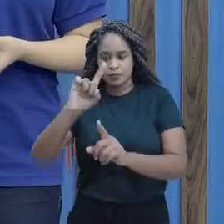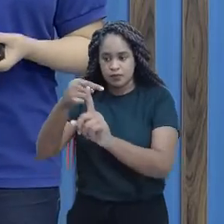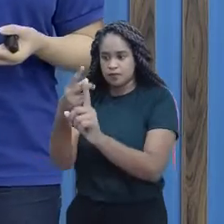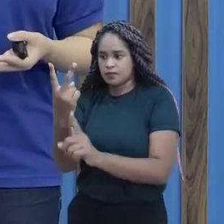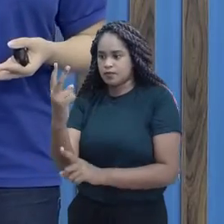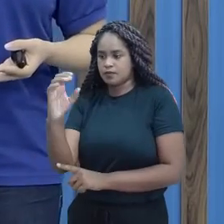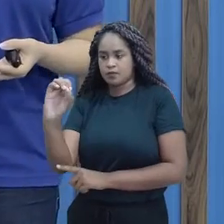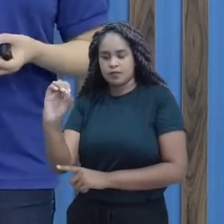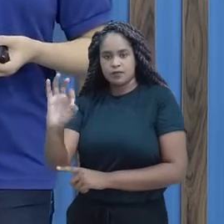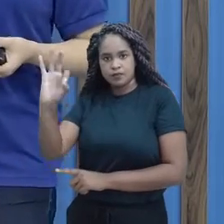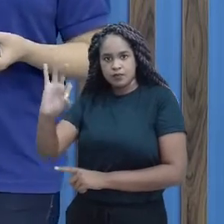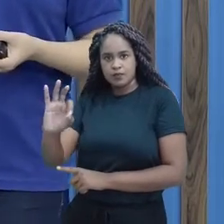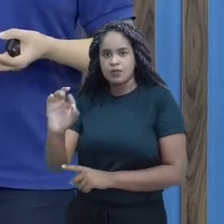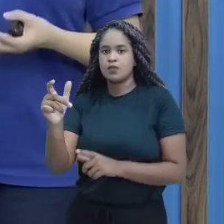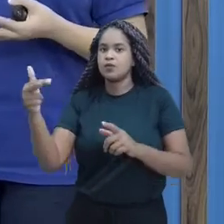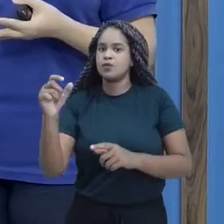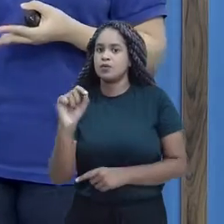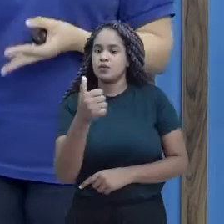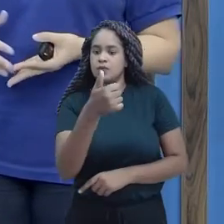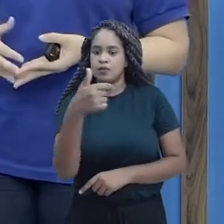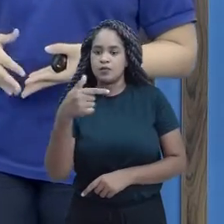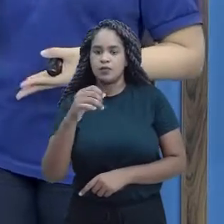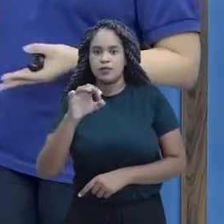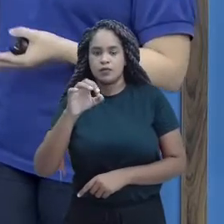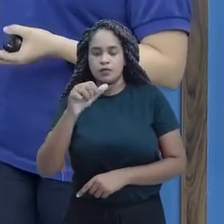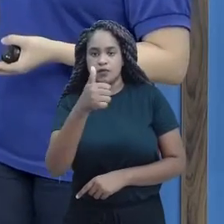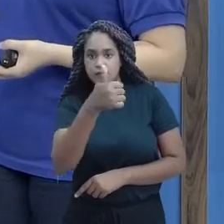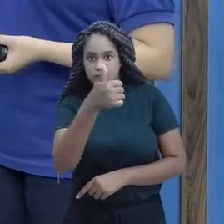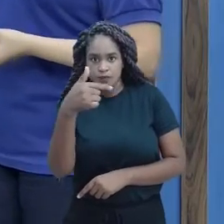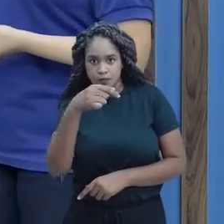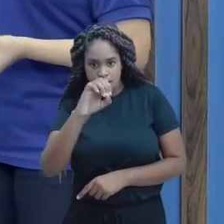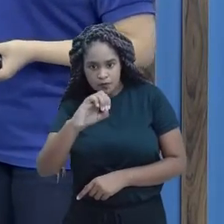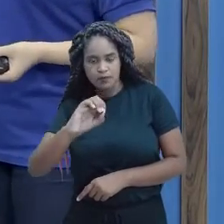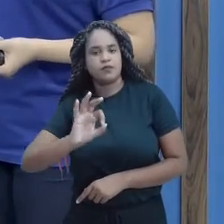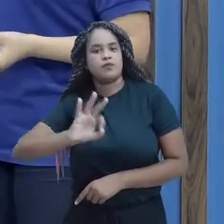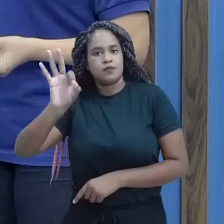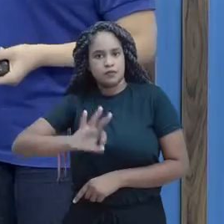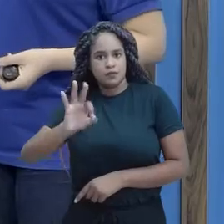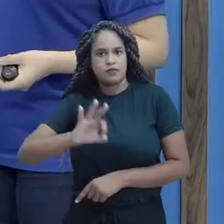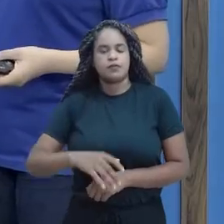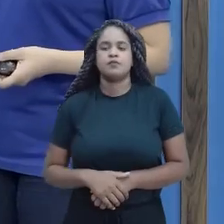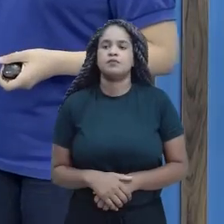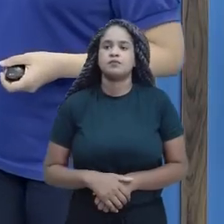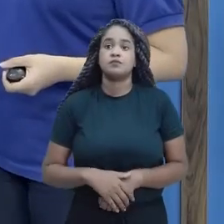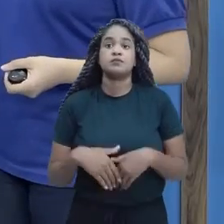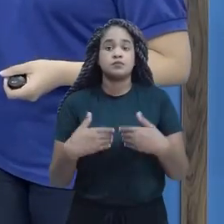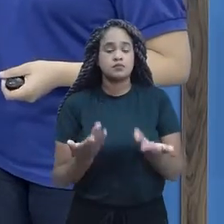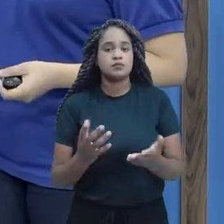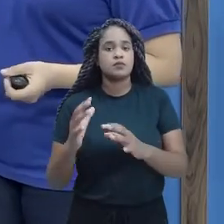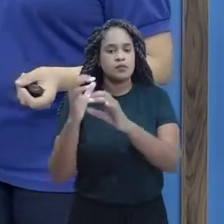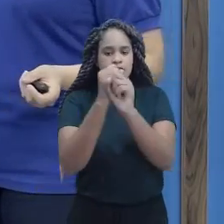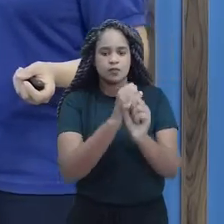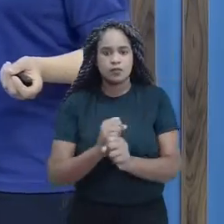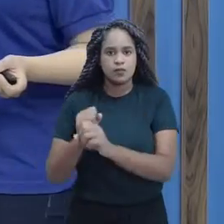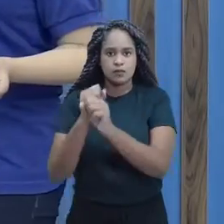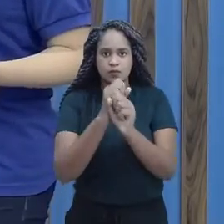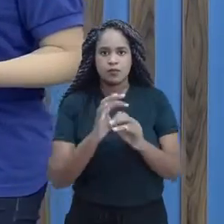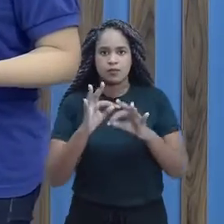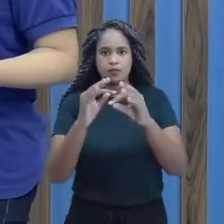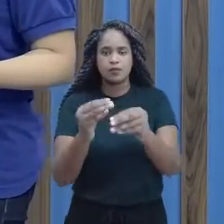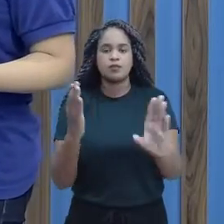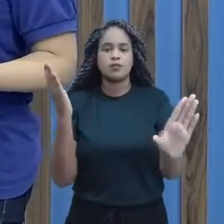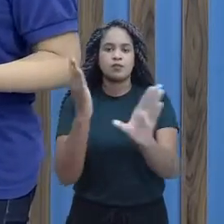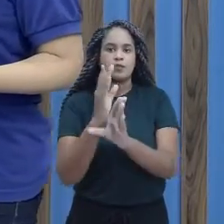fico com 120%, né? Fico com um percentual maior do que um inteiro. E aí, quando a gente fez essas multiplicações, a gente